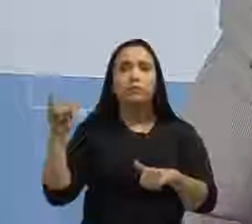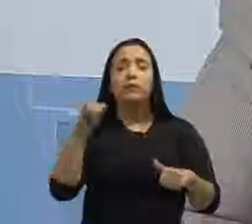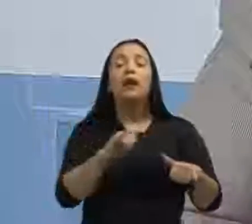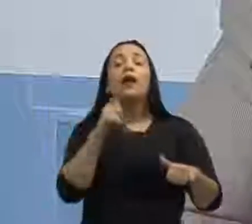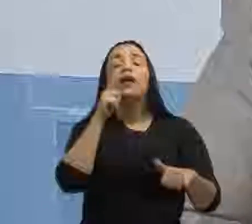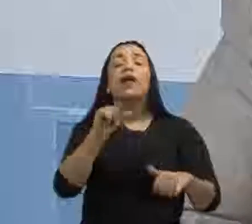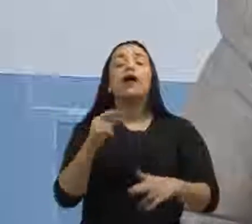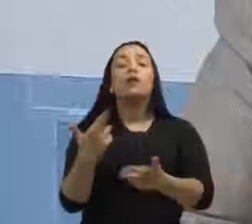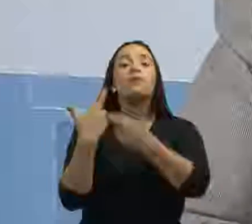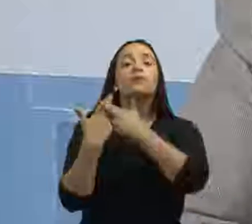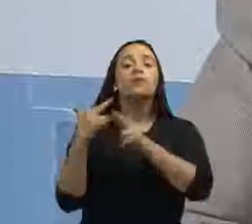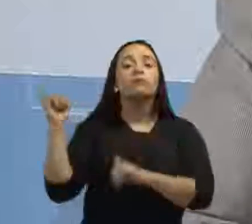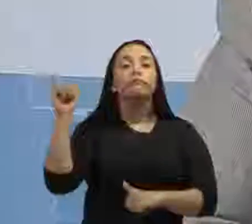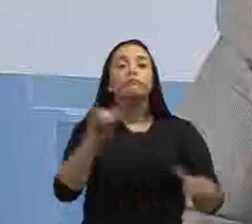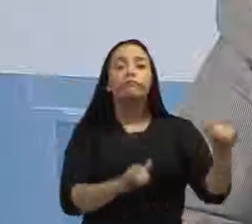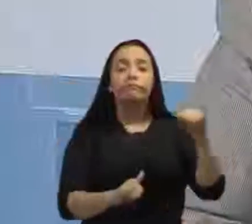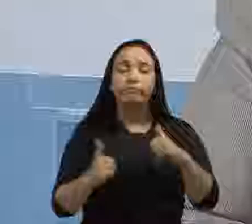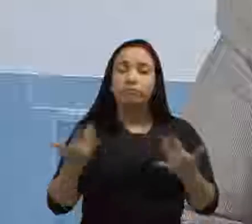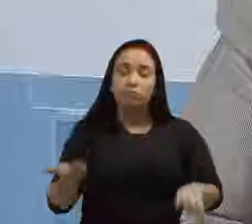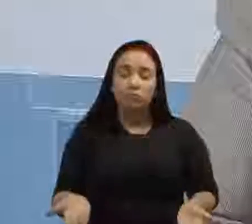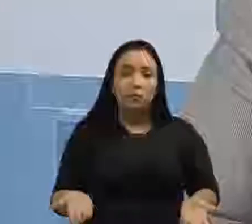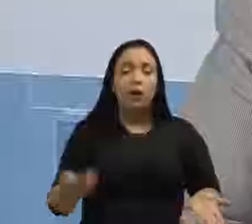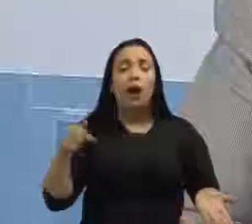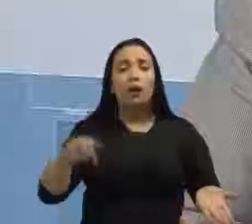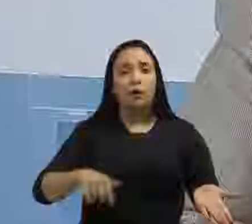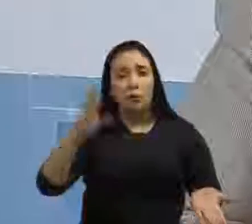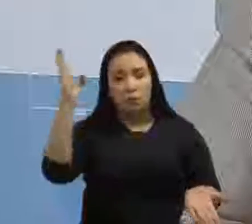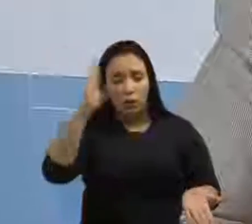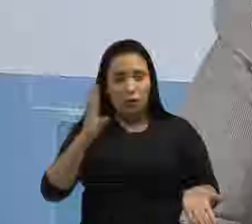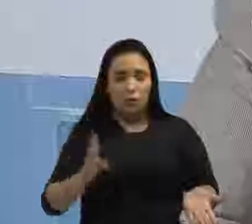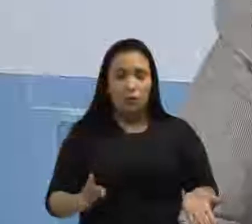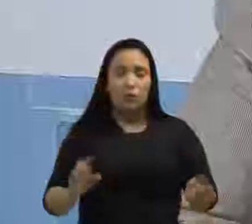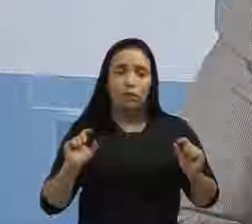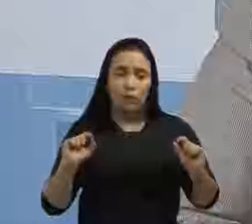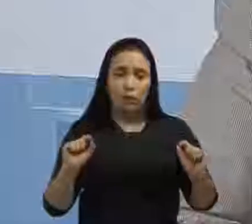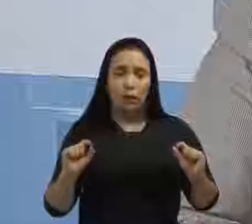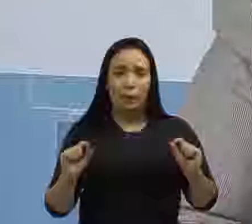dos aeroportos? O Brasil simplesmente,